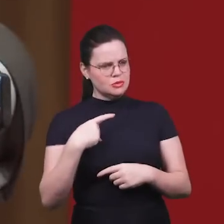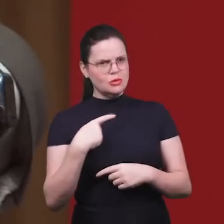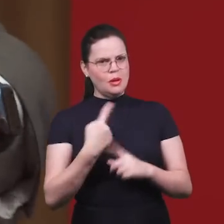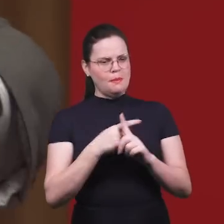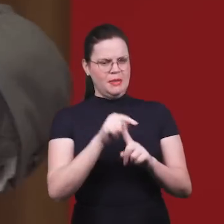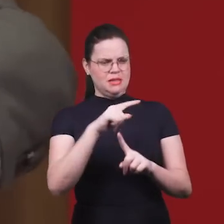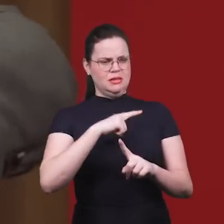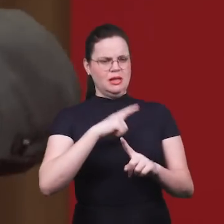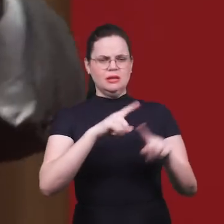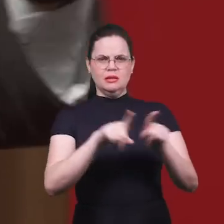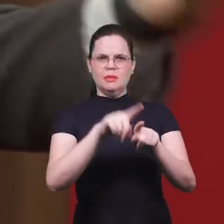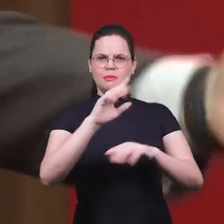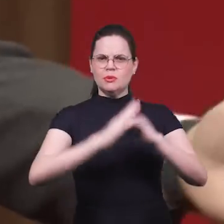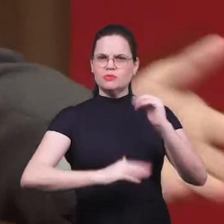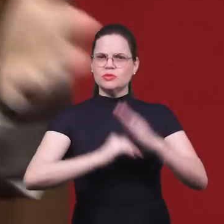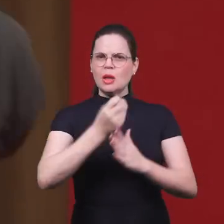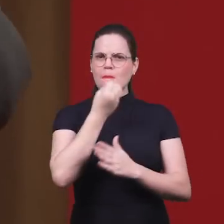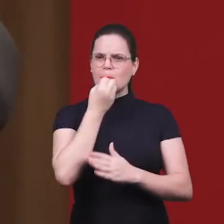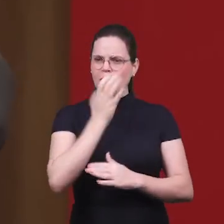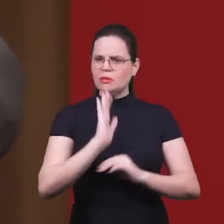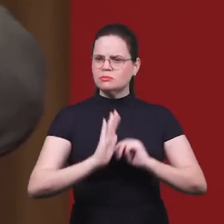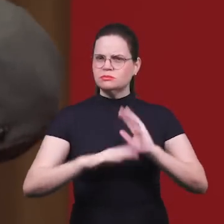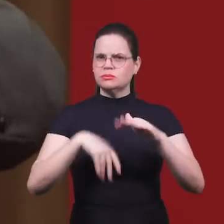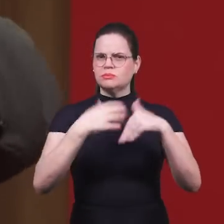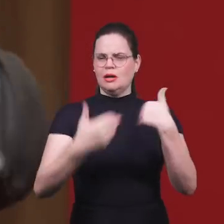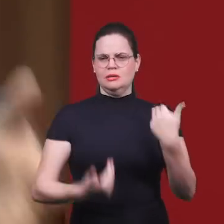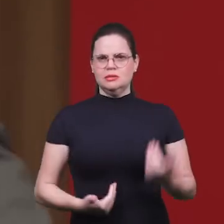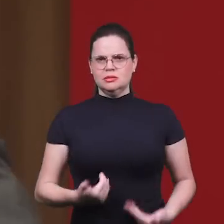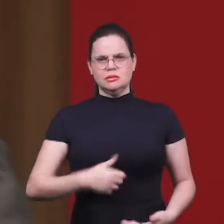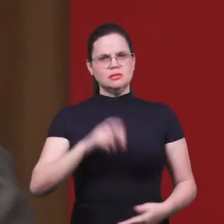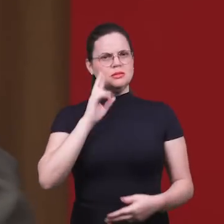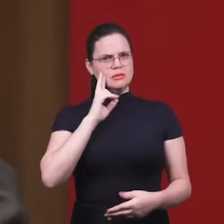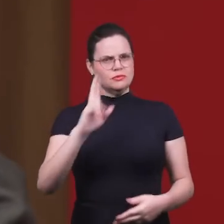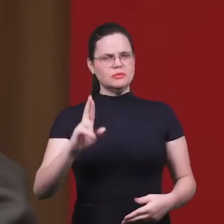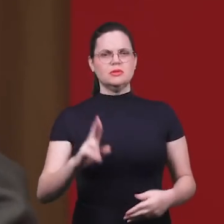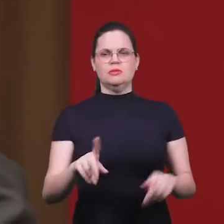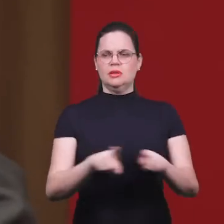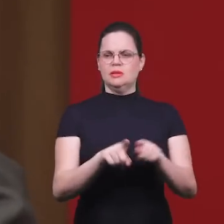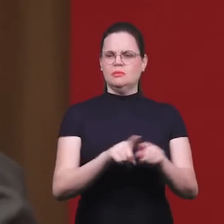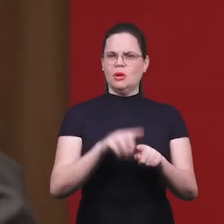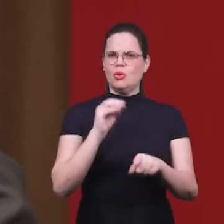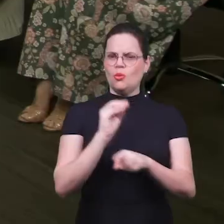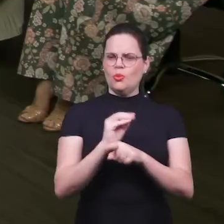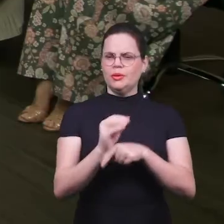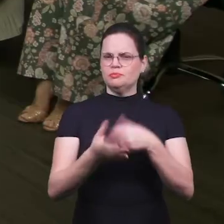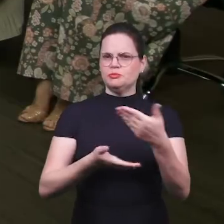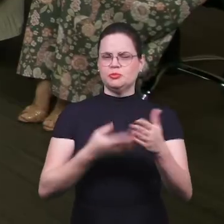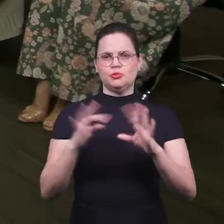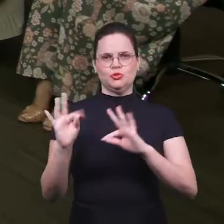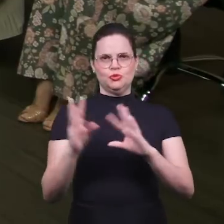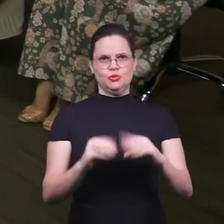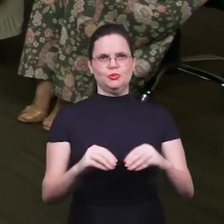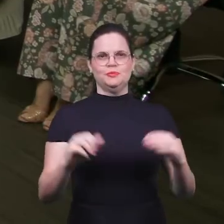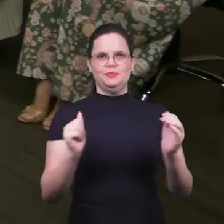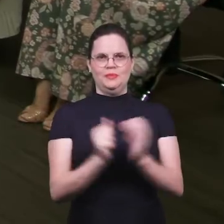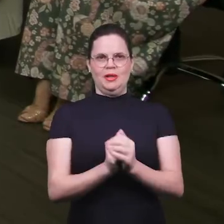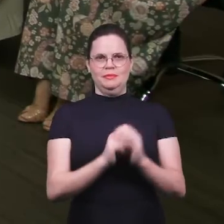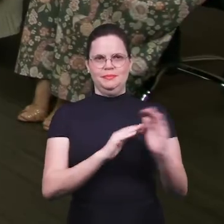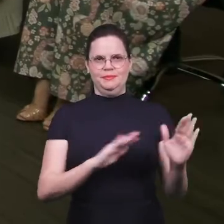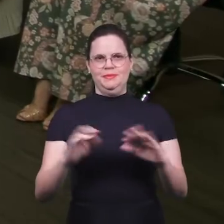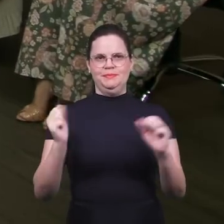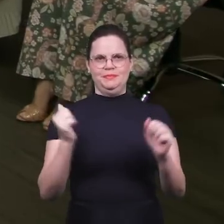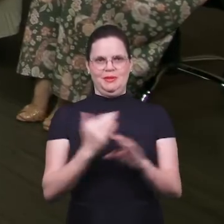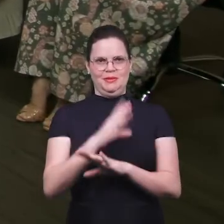essa possibilidade de ser um profissional e também servir ao Senhor e ter dedicação e zelo com as coisas do Senhor. Amém. Glória a Deus. Vamos continuar aqui no estúdio